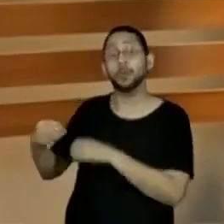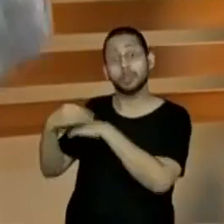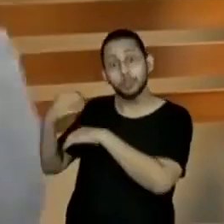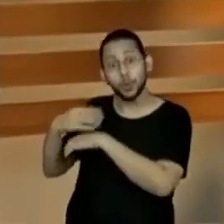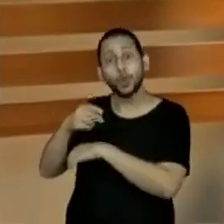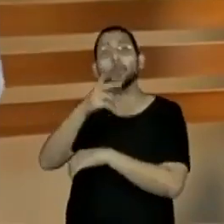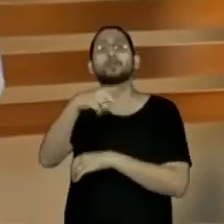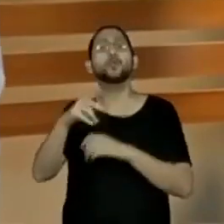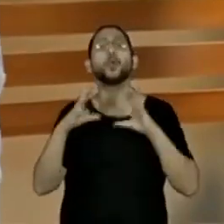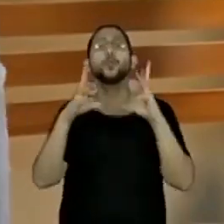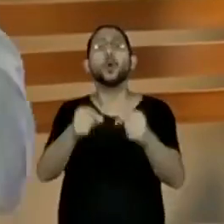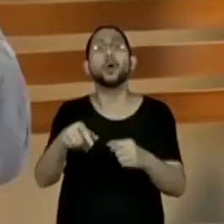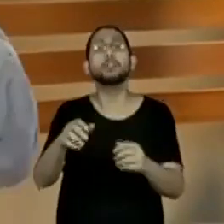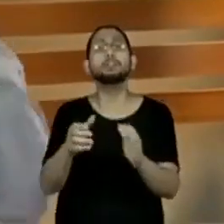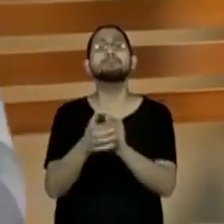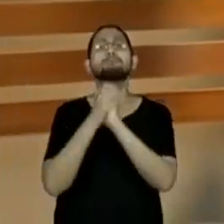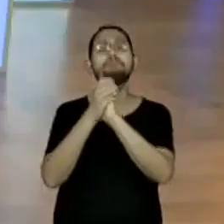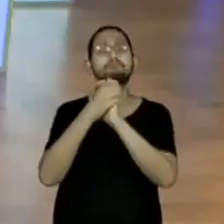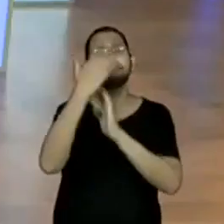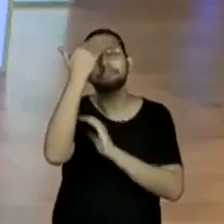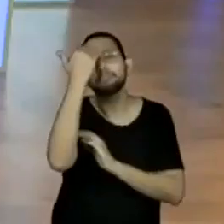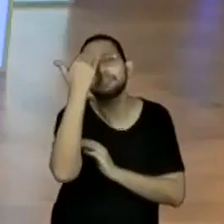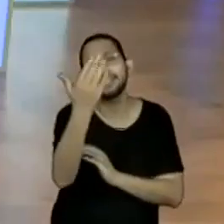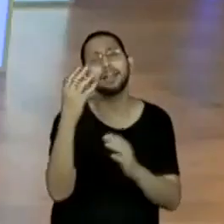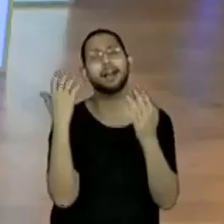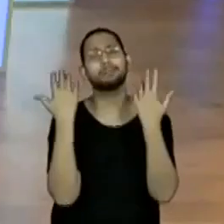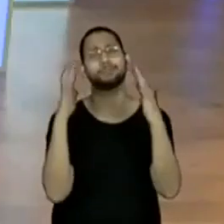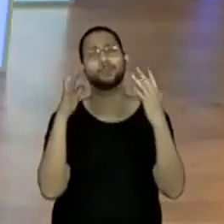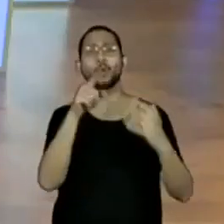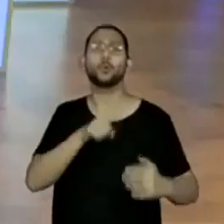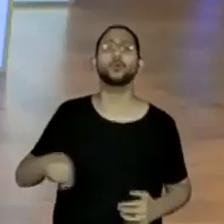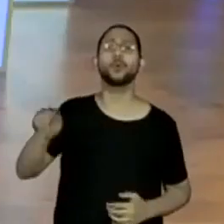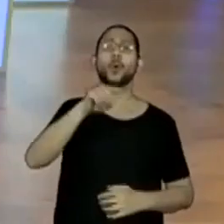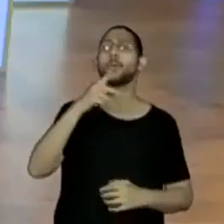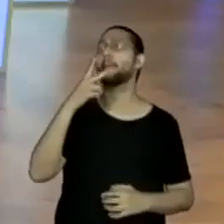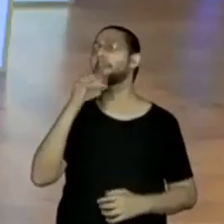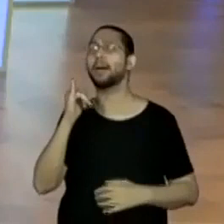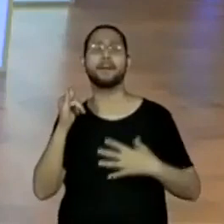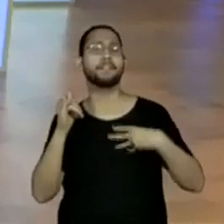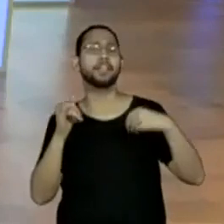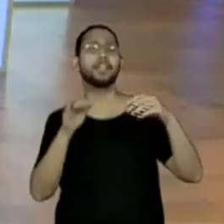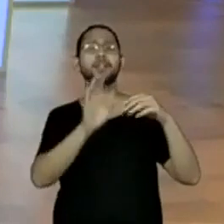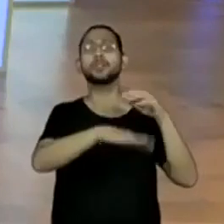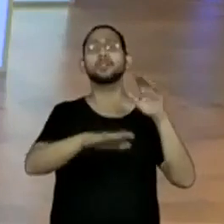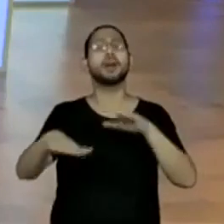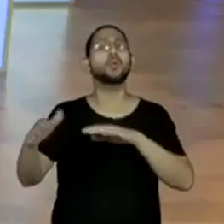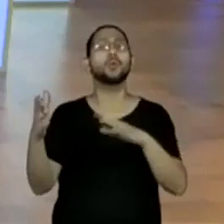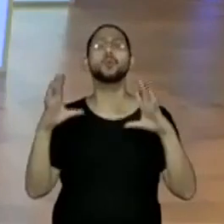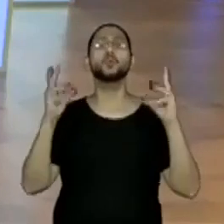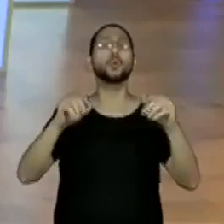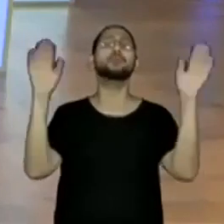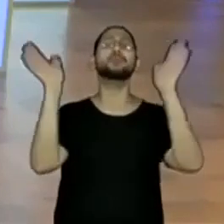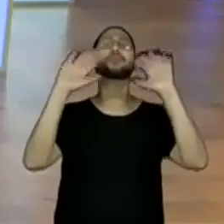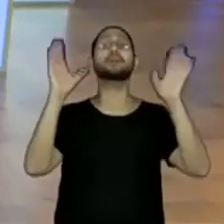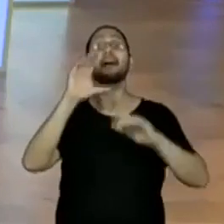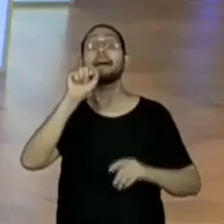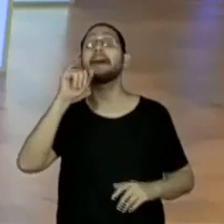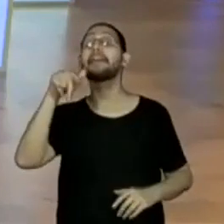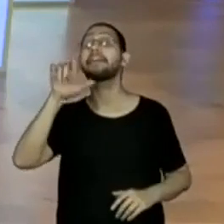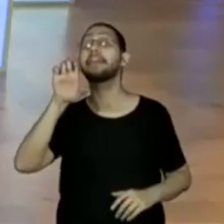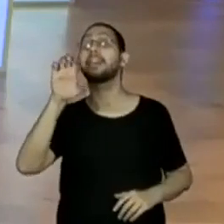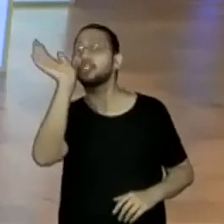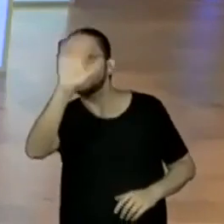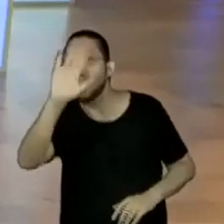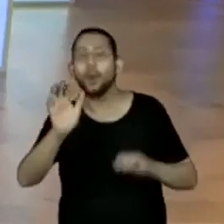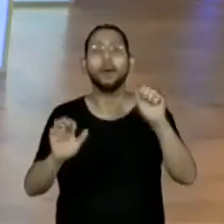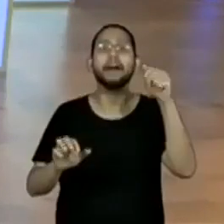professoras da EMEF Infante Dom Henrique, professores. Obrigado a todos, pais responsáveis, estudantes. Tchau, Kaique. Tchau,